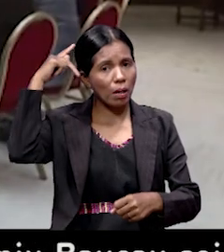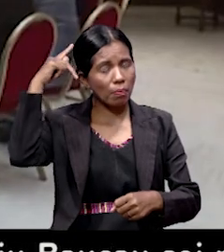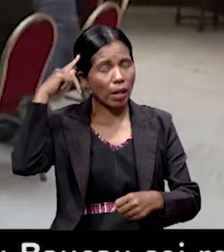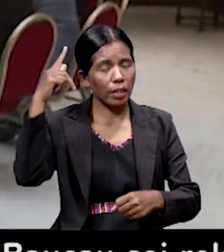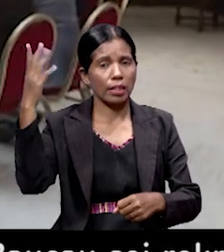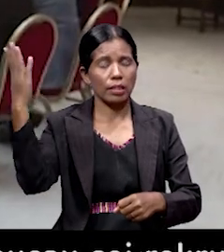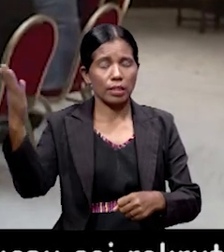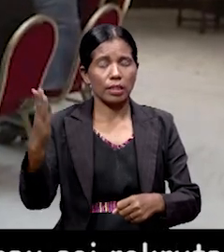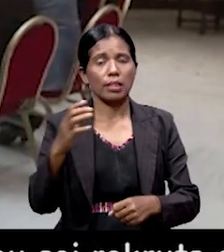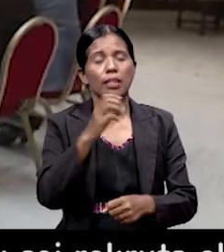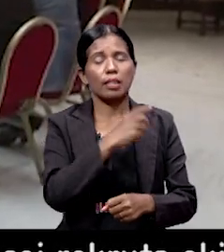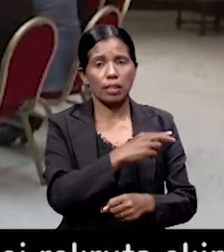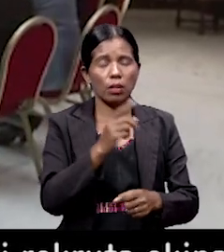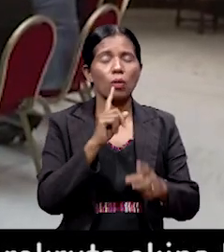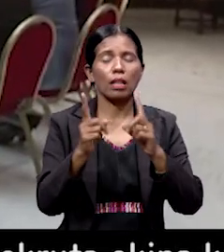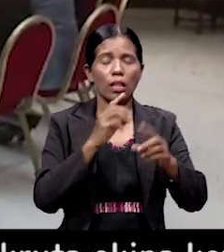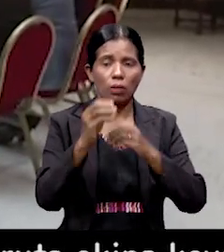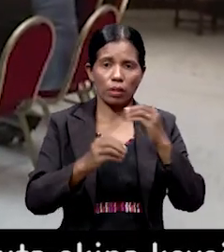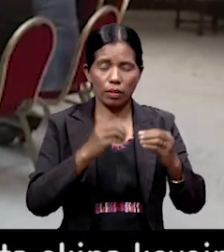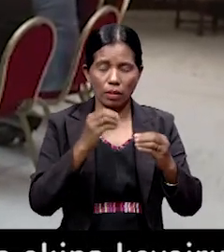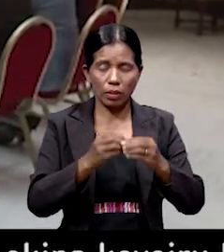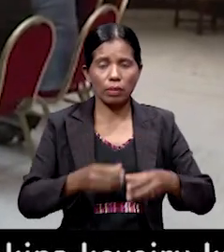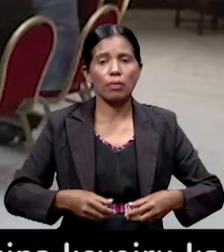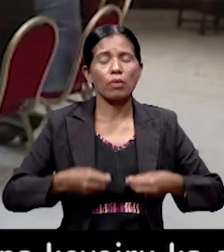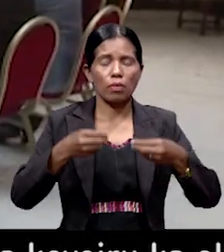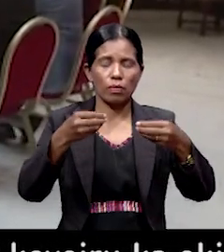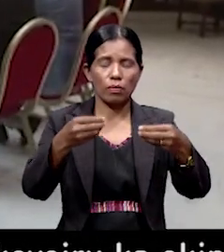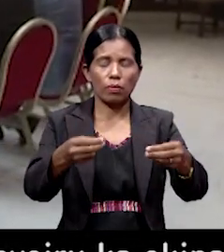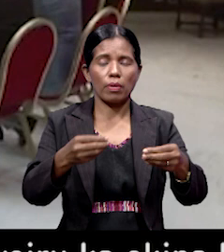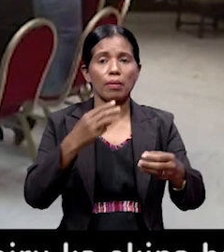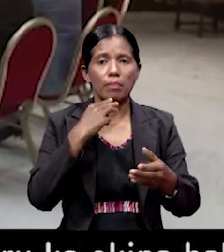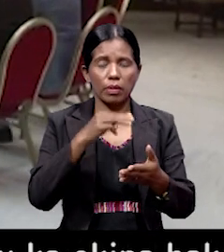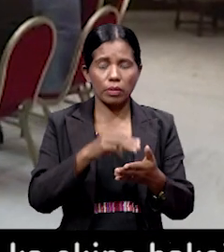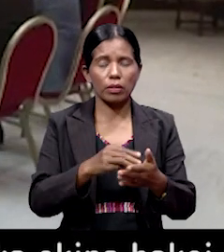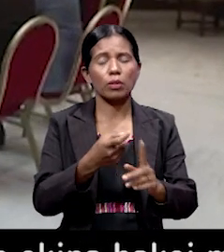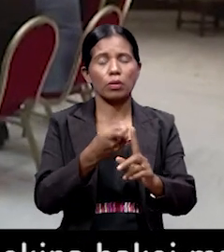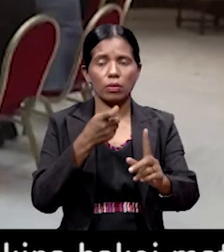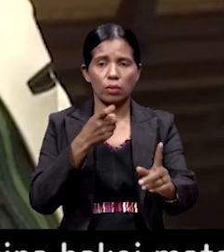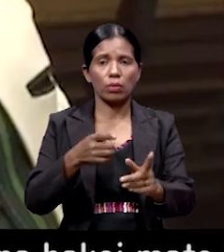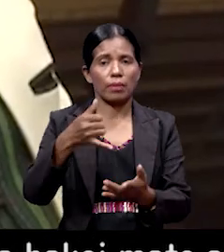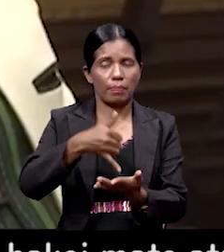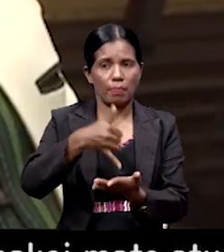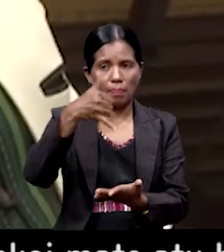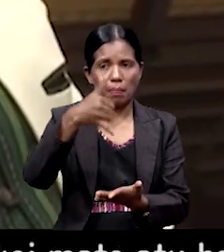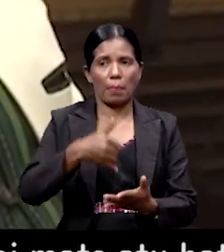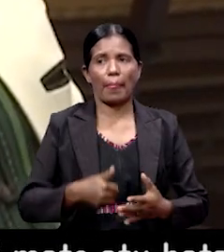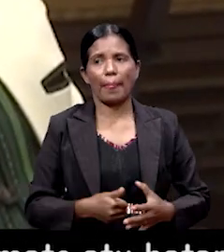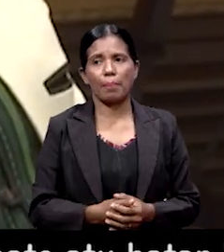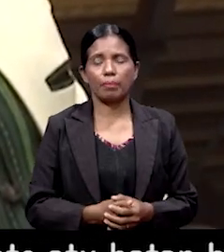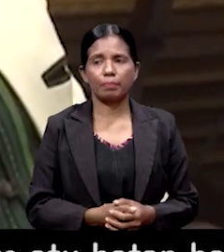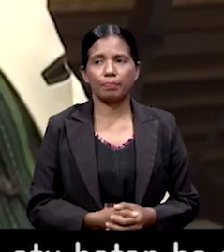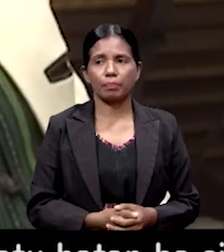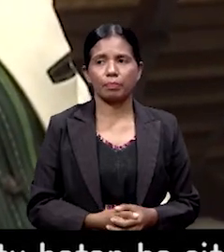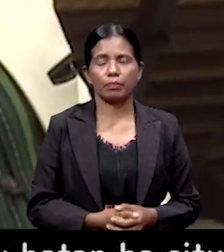mecanismo de avaliação que decidiu promená-lo para o governo Jaiat